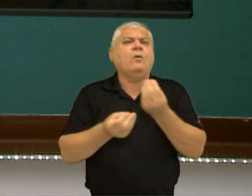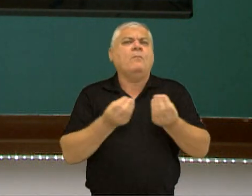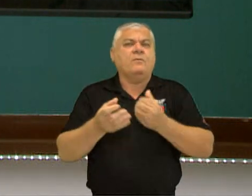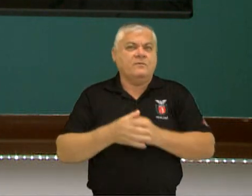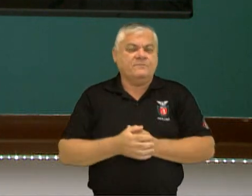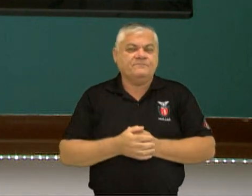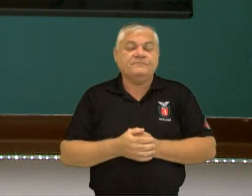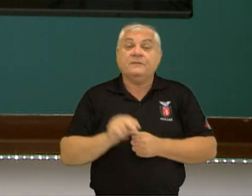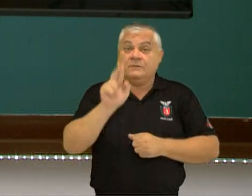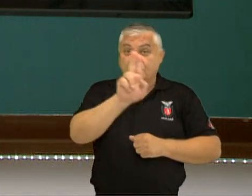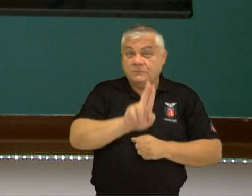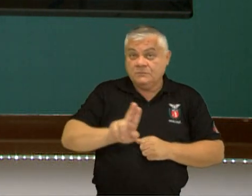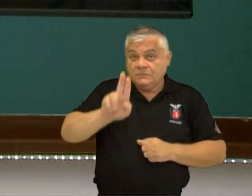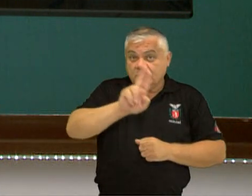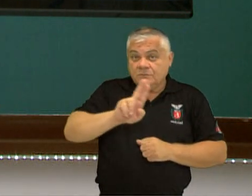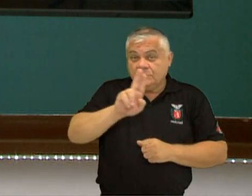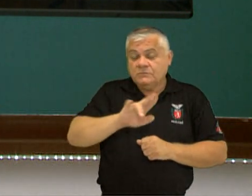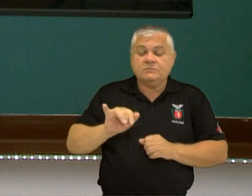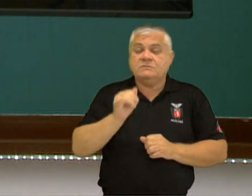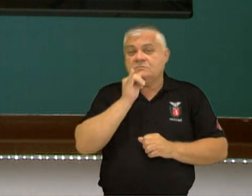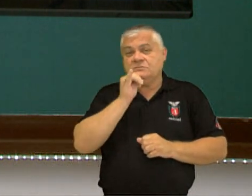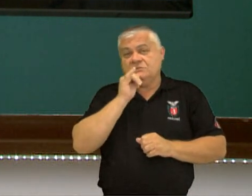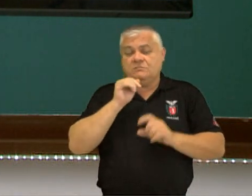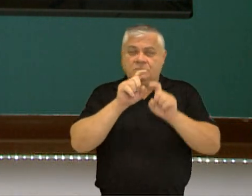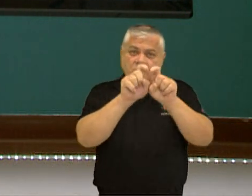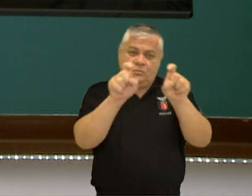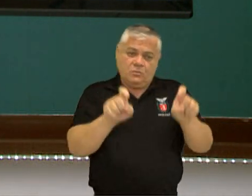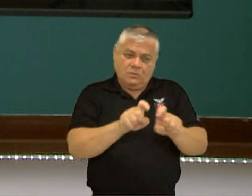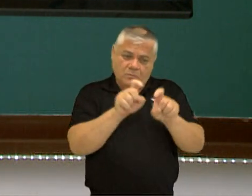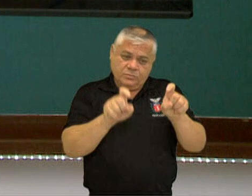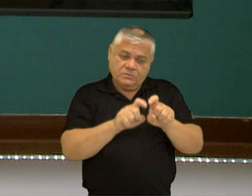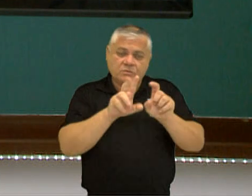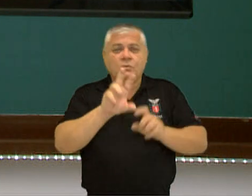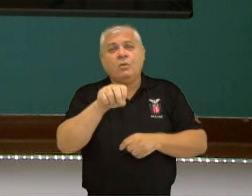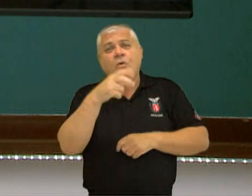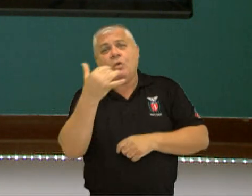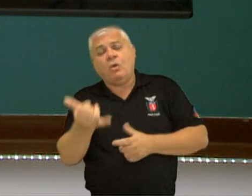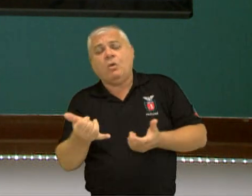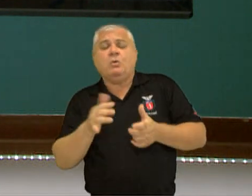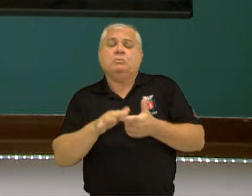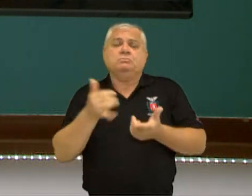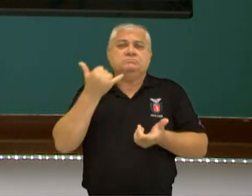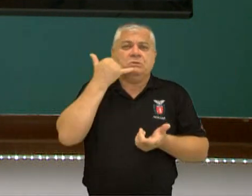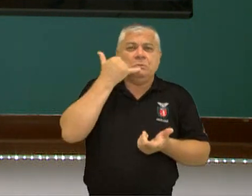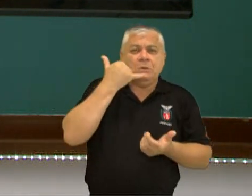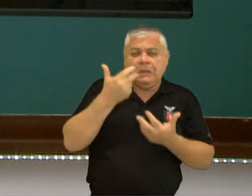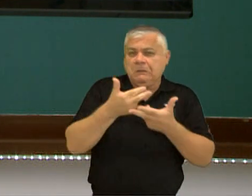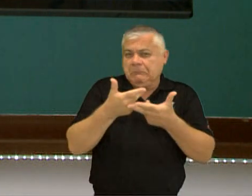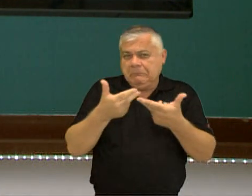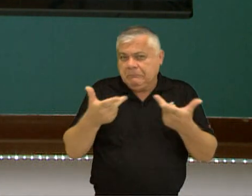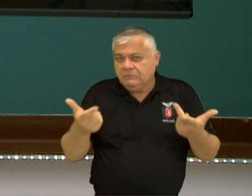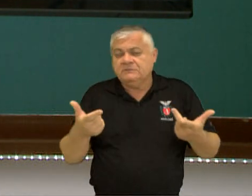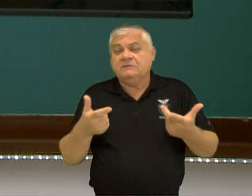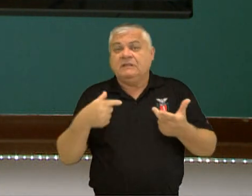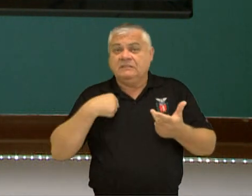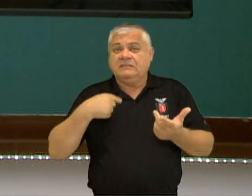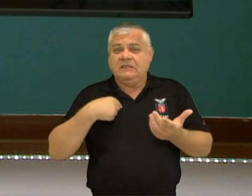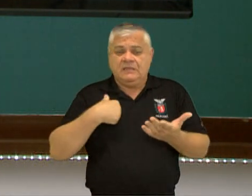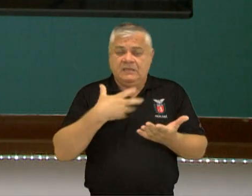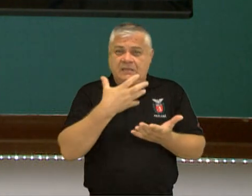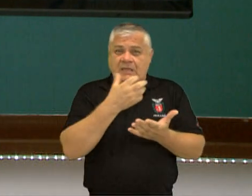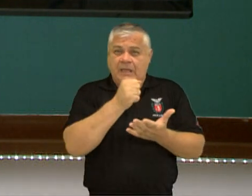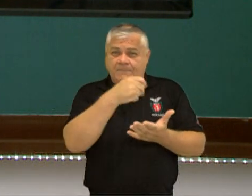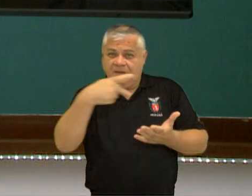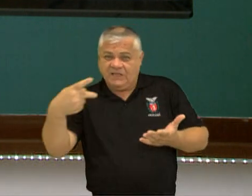nós utilizamos nos nossos computadores ou nos nossos dispositivos móveis aplicativos que mostram imagens